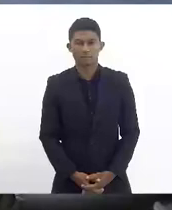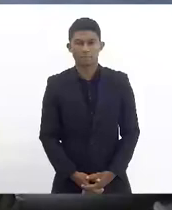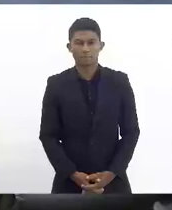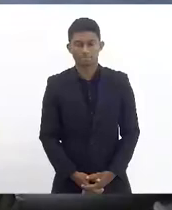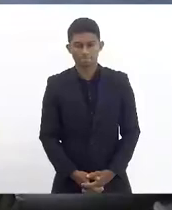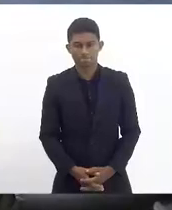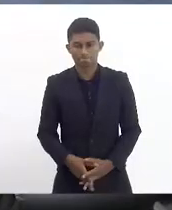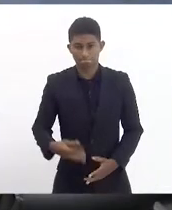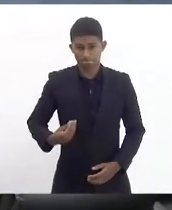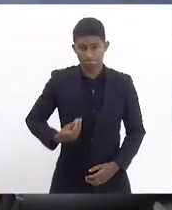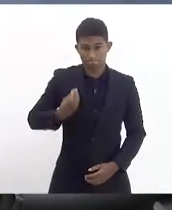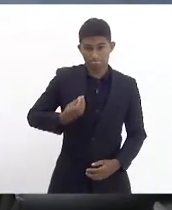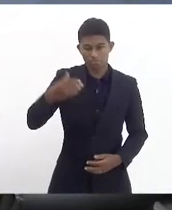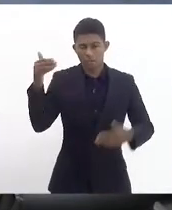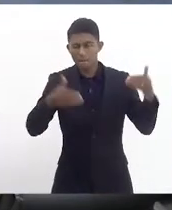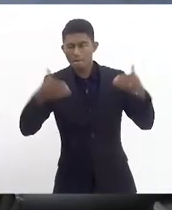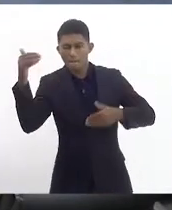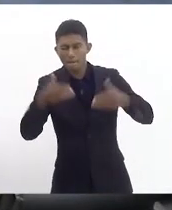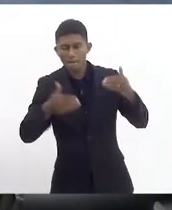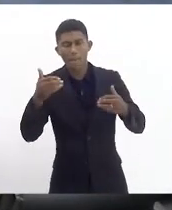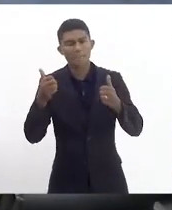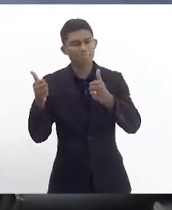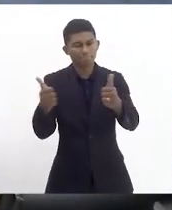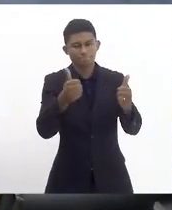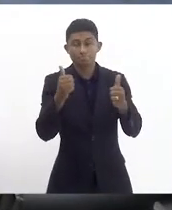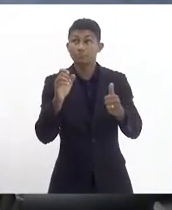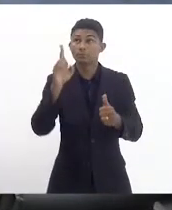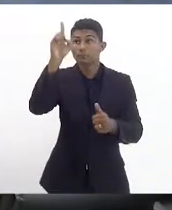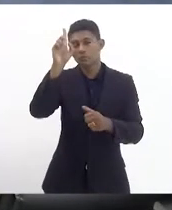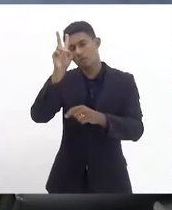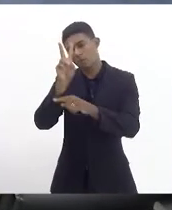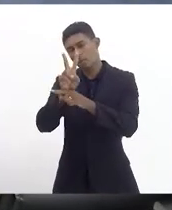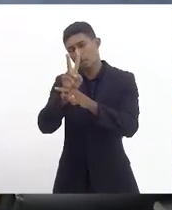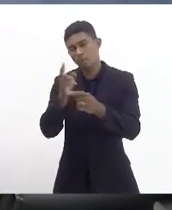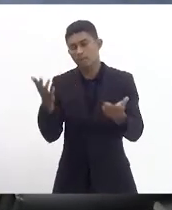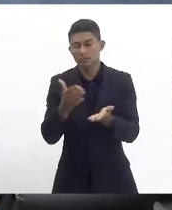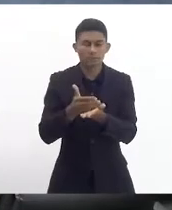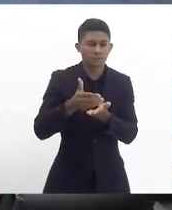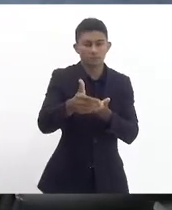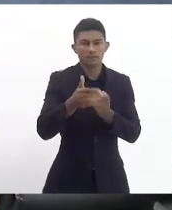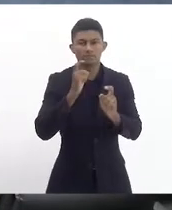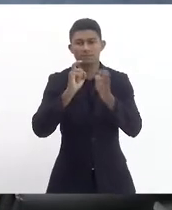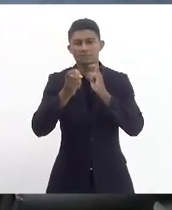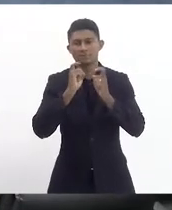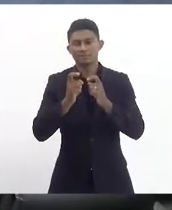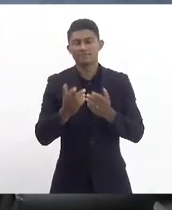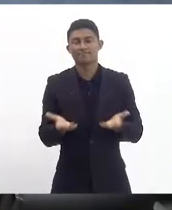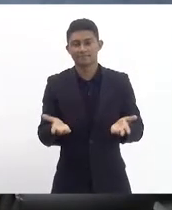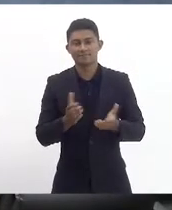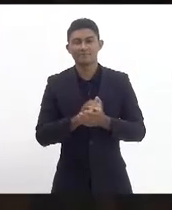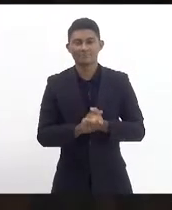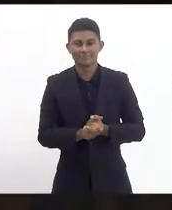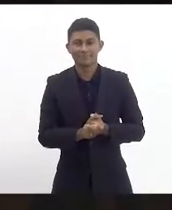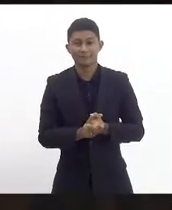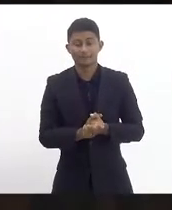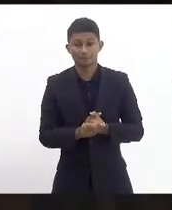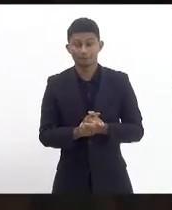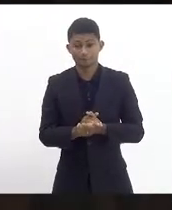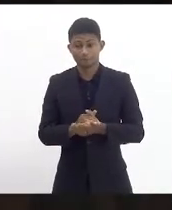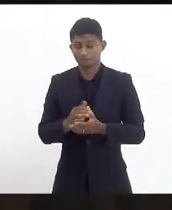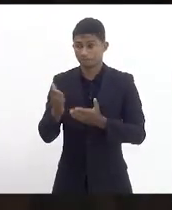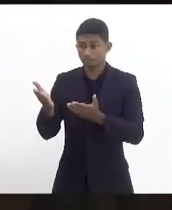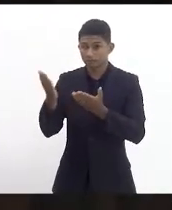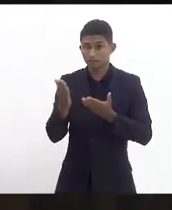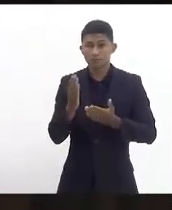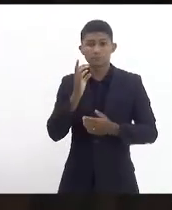em havendo número legal e sobre a proteção de Deus iniciamos nosso trabalho está aberta a sessão a presidência